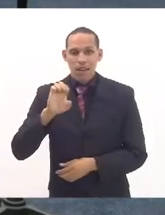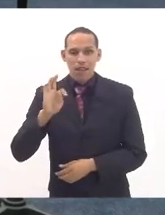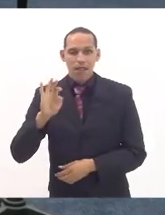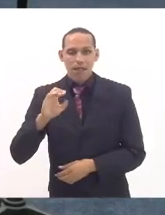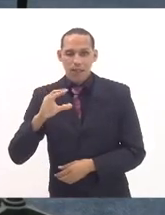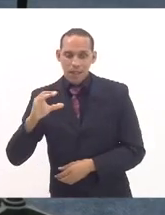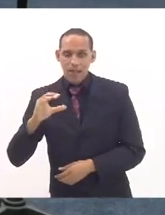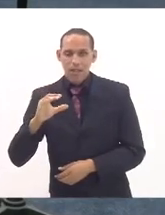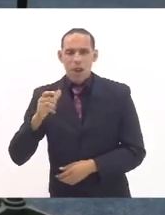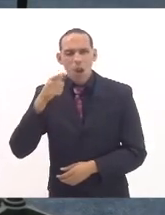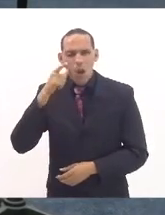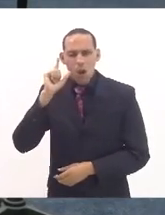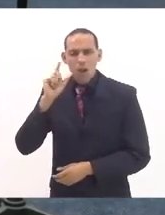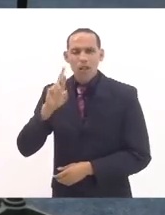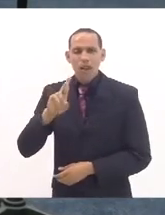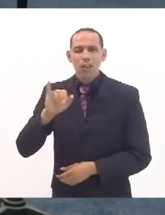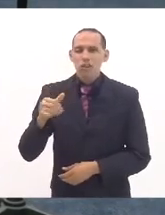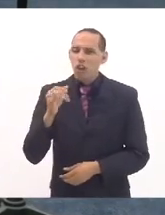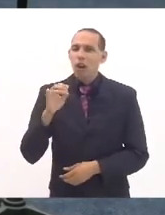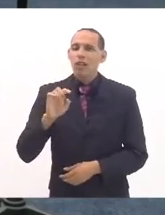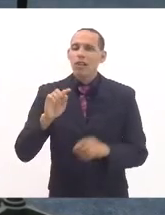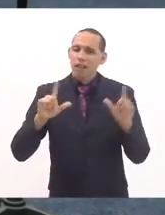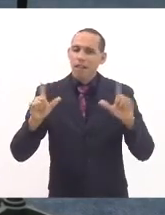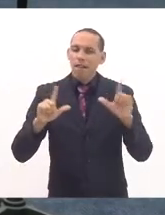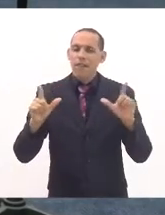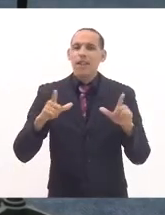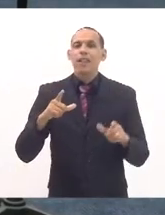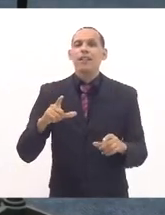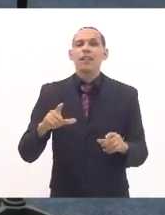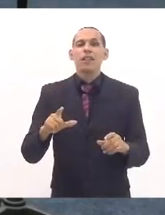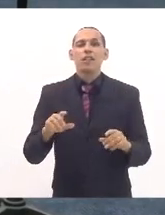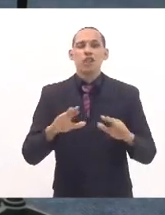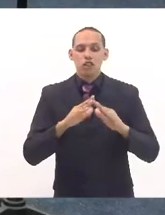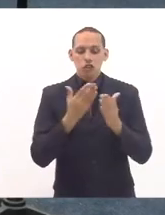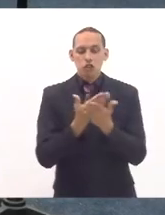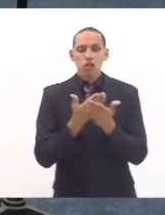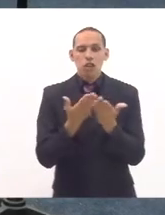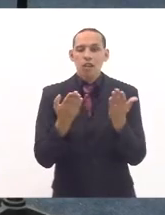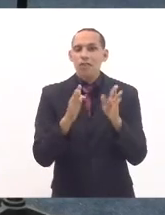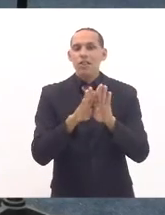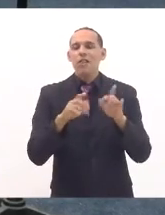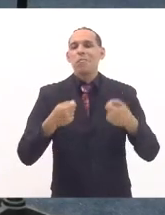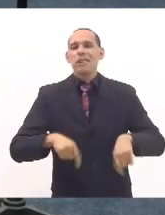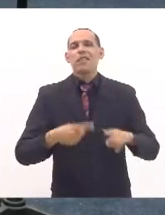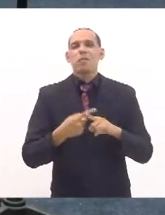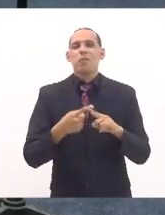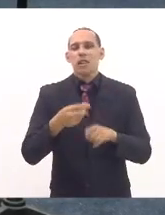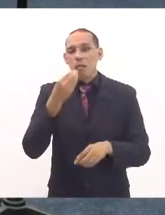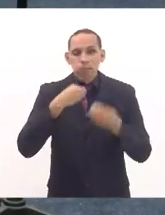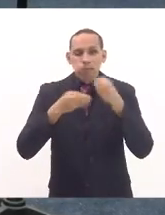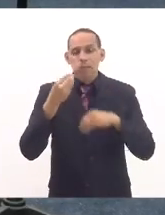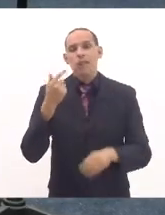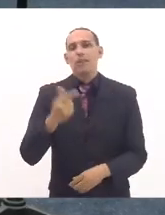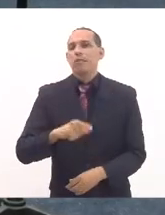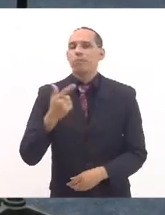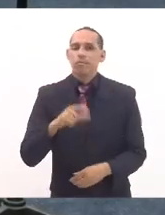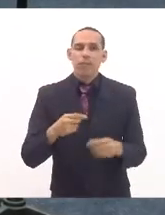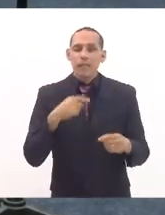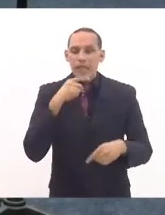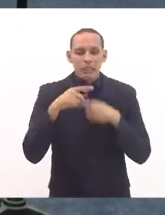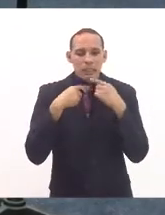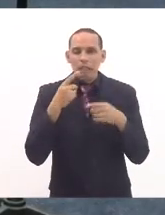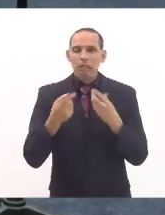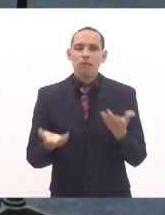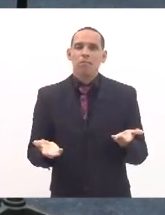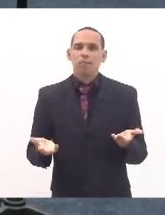escola, saiu ontem no RJTV, a gente tem escola que está tendo que fechar porque não está garantindo a oferta da alimentação. Aí,